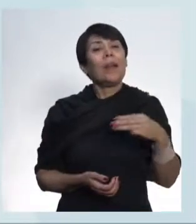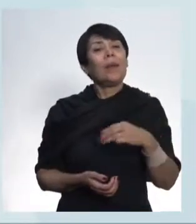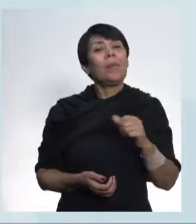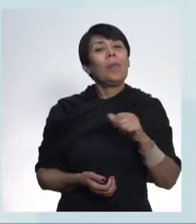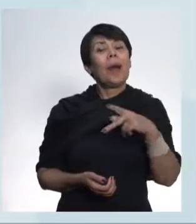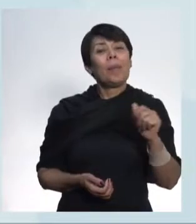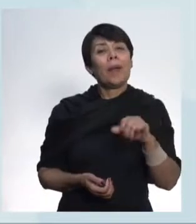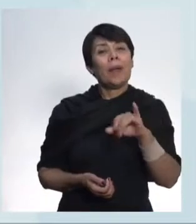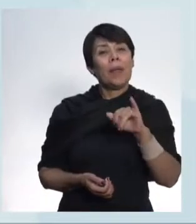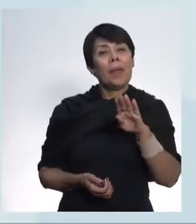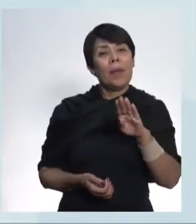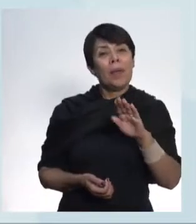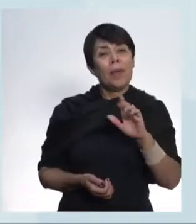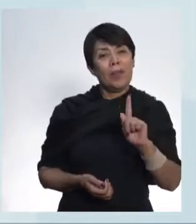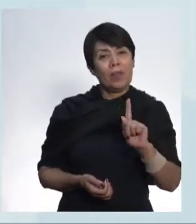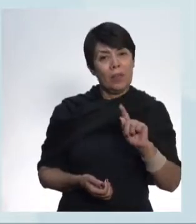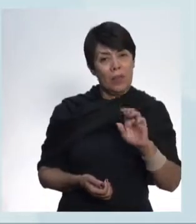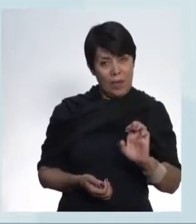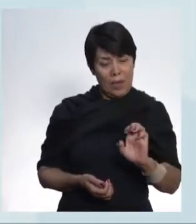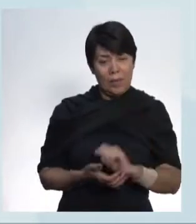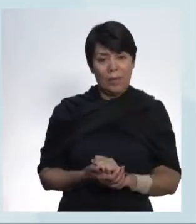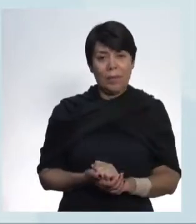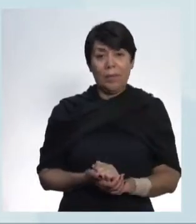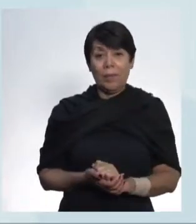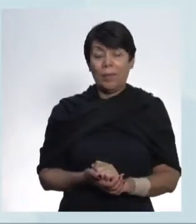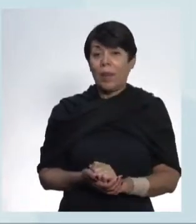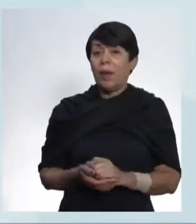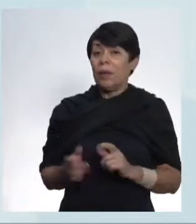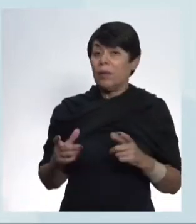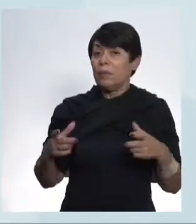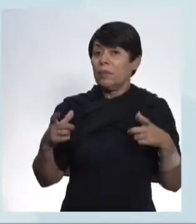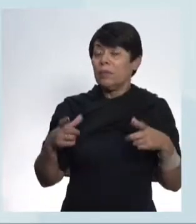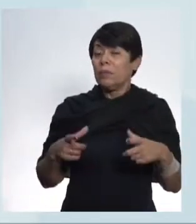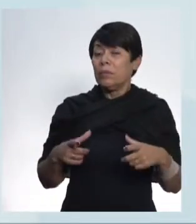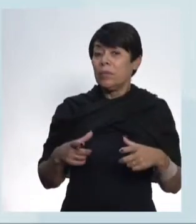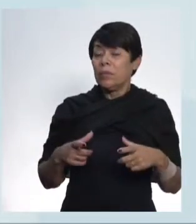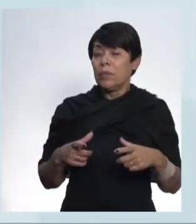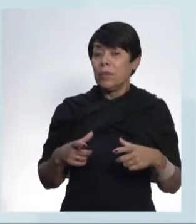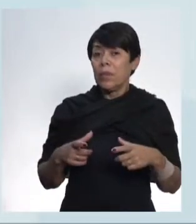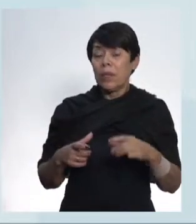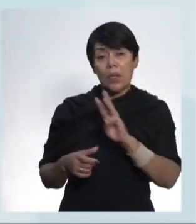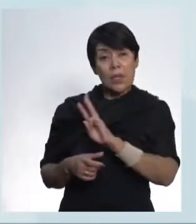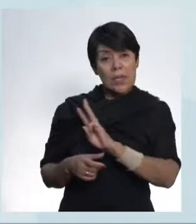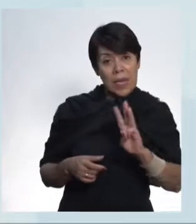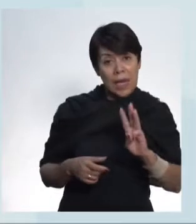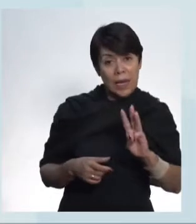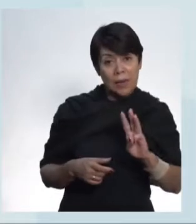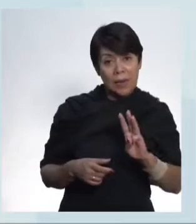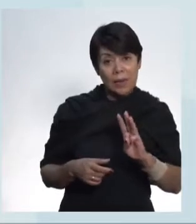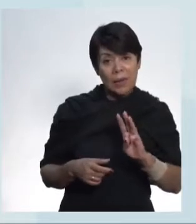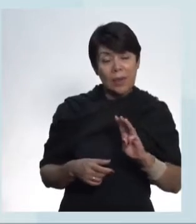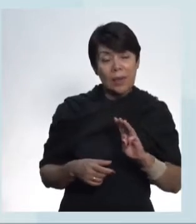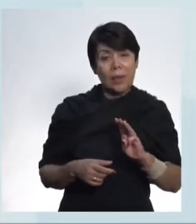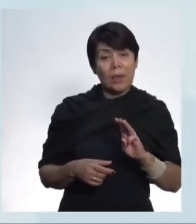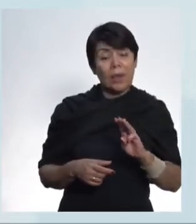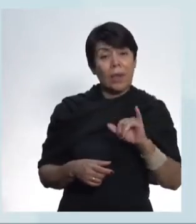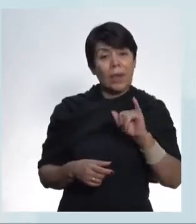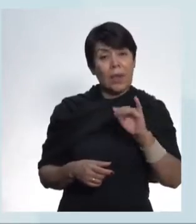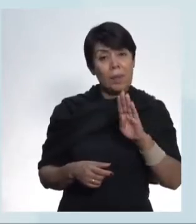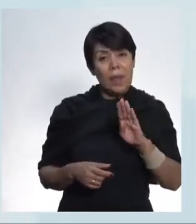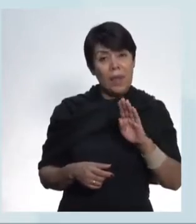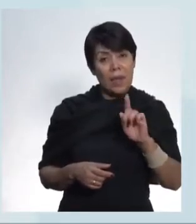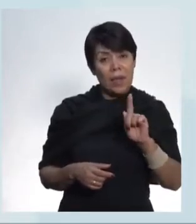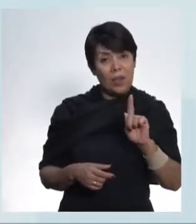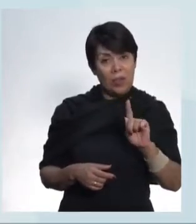do IBGE, né? Ele fica numa parte do site do IBGE que se chama Educa Jovens.